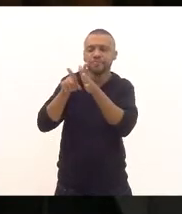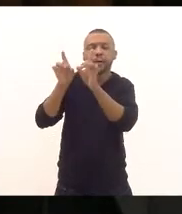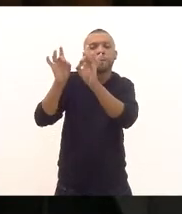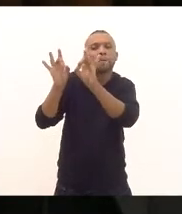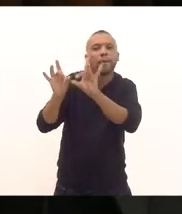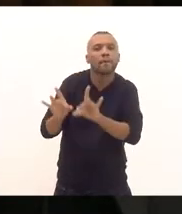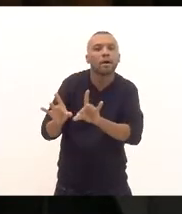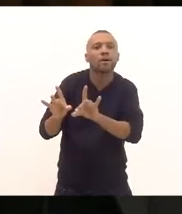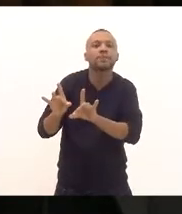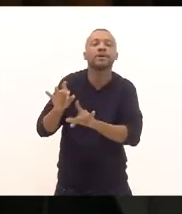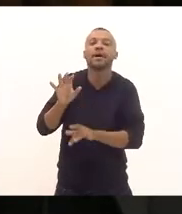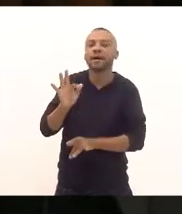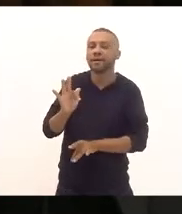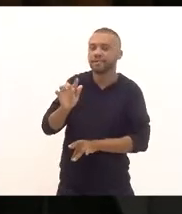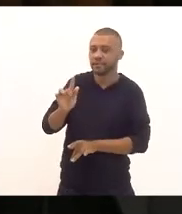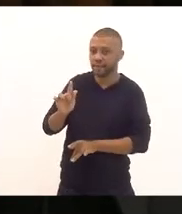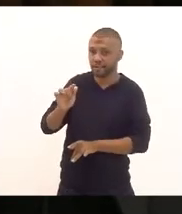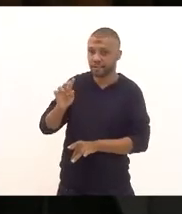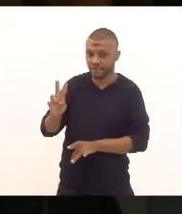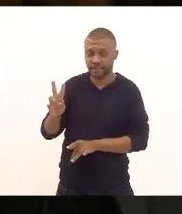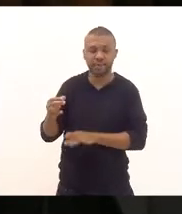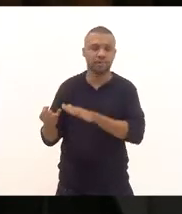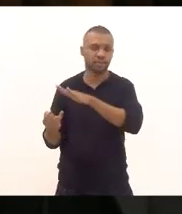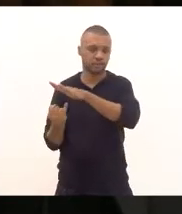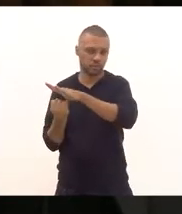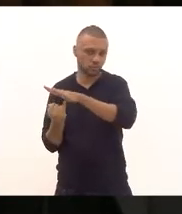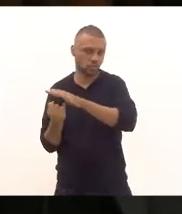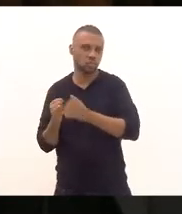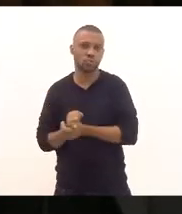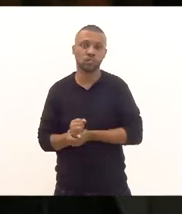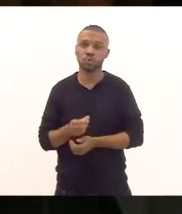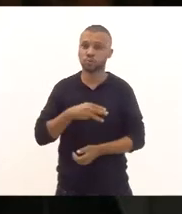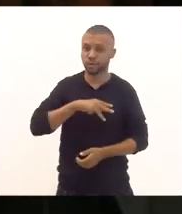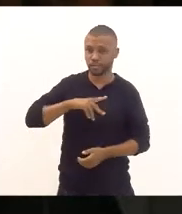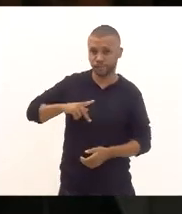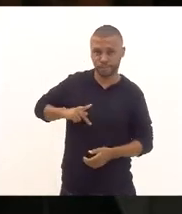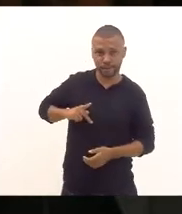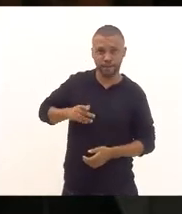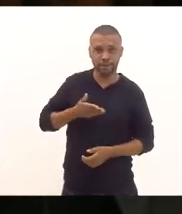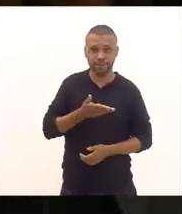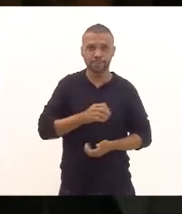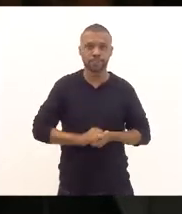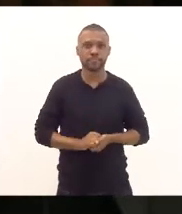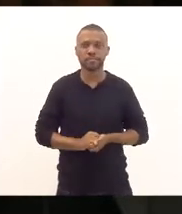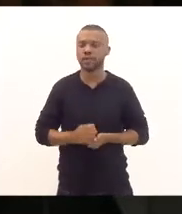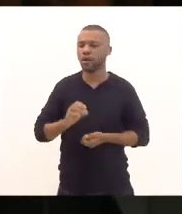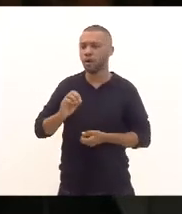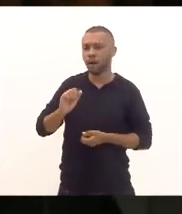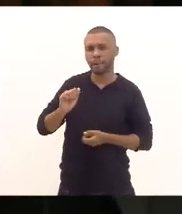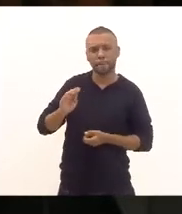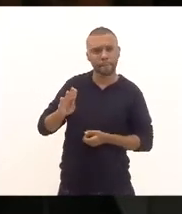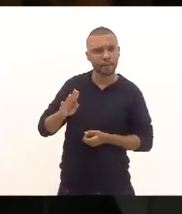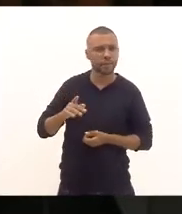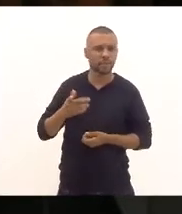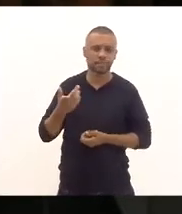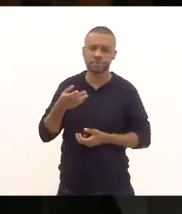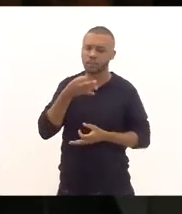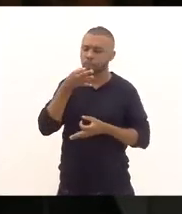e da Fundação Getúlio Vargas do Ministério Público da OAB